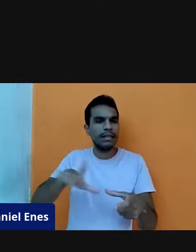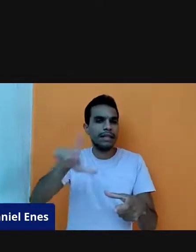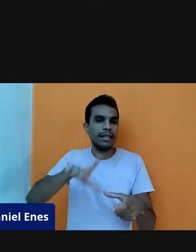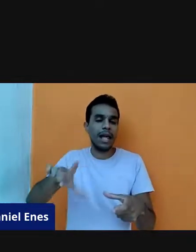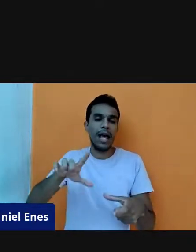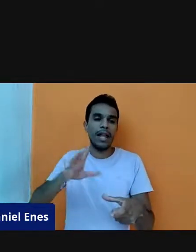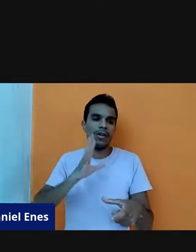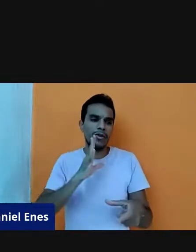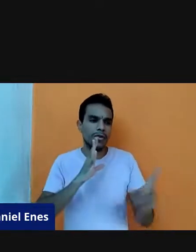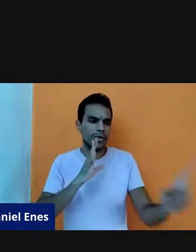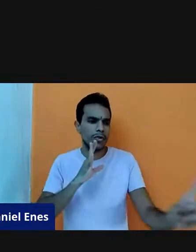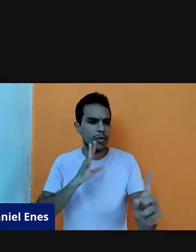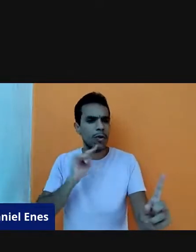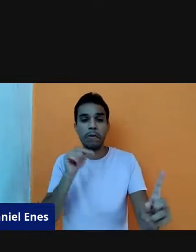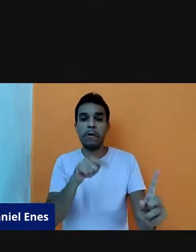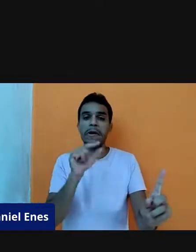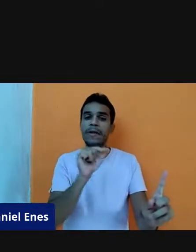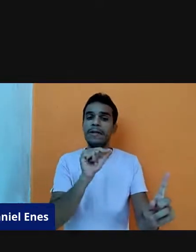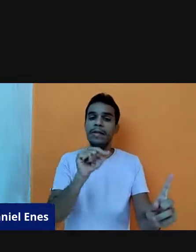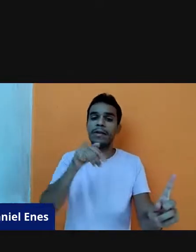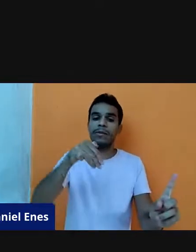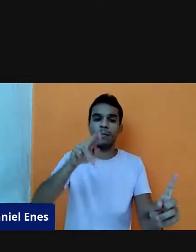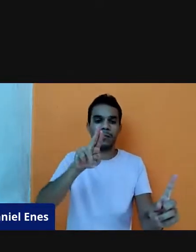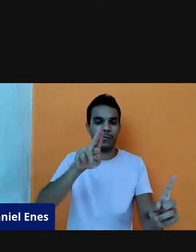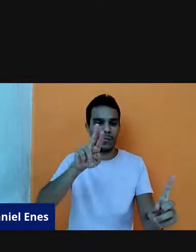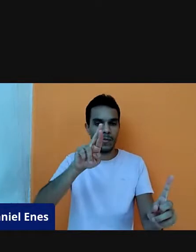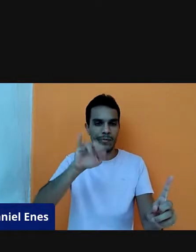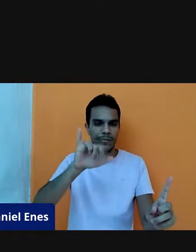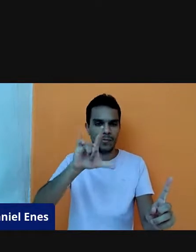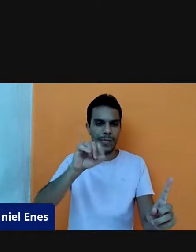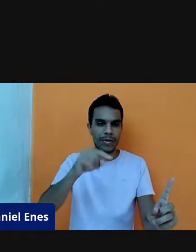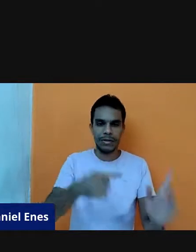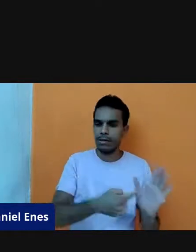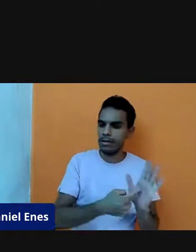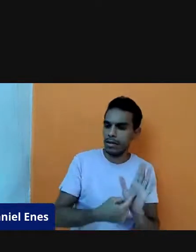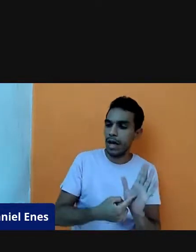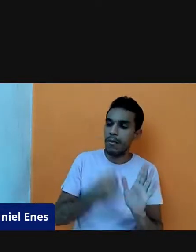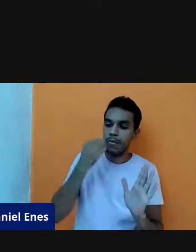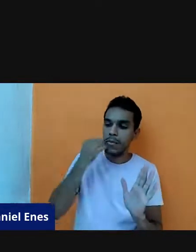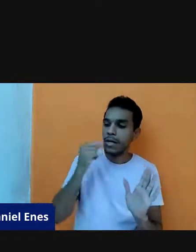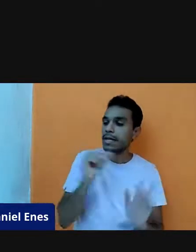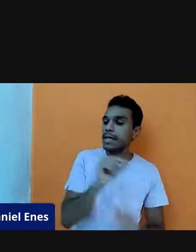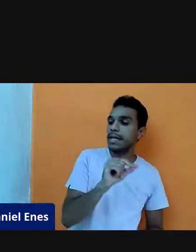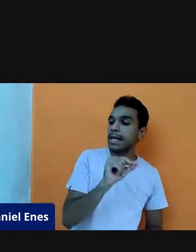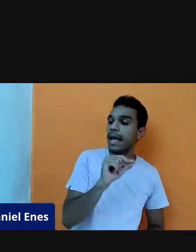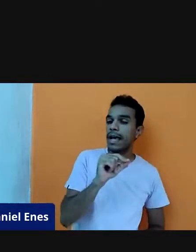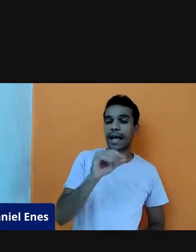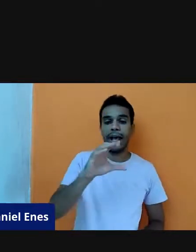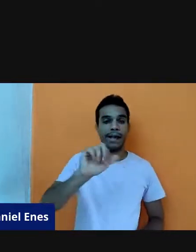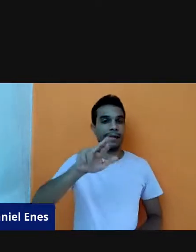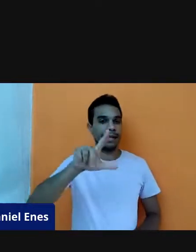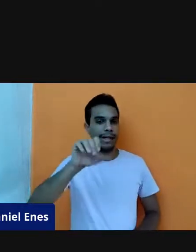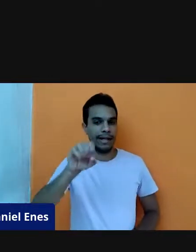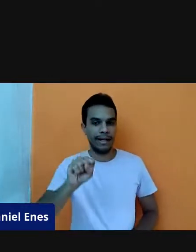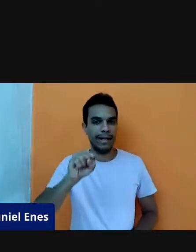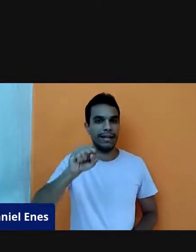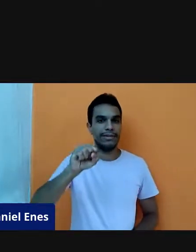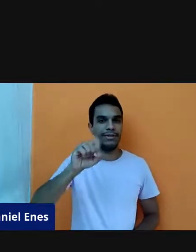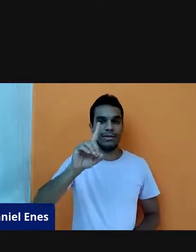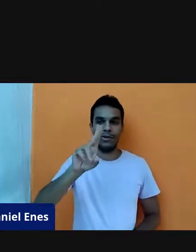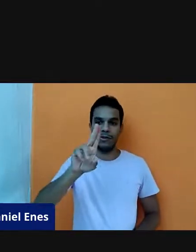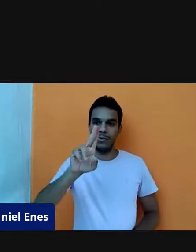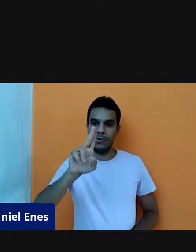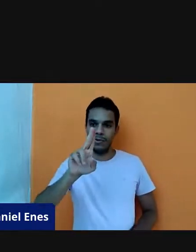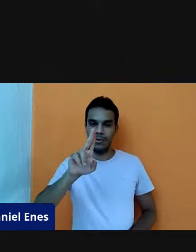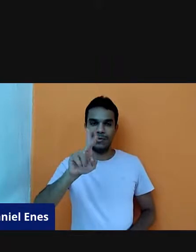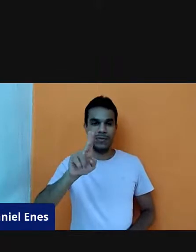Murilo Mendes, que o apresenta a Carlos Drummond de Andrade. Né? A gente não sente nem um pouquinho de inveja, né?